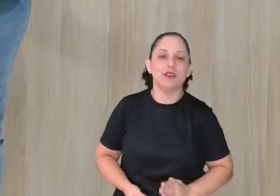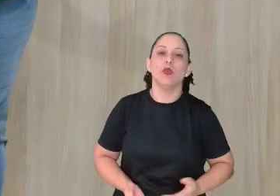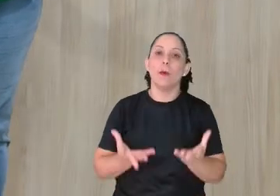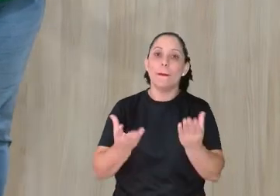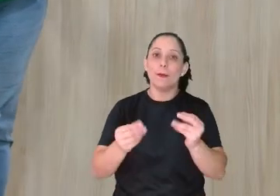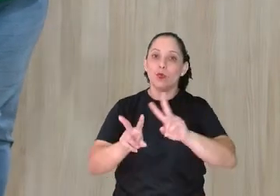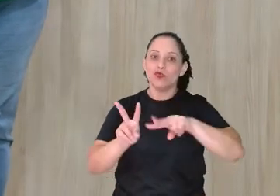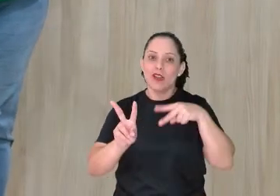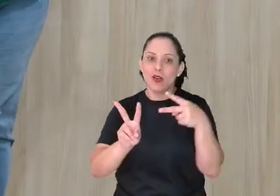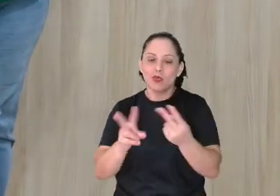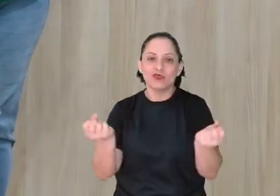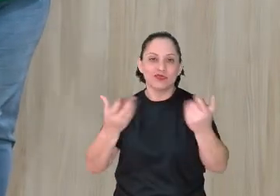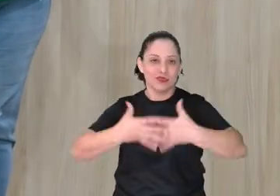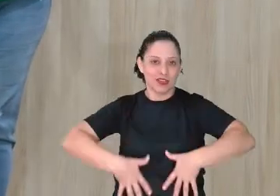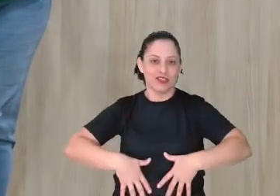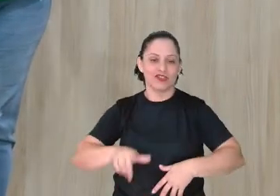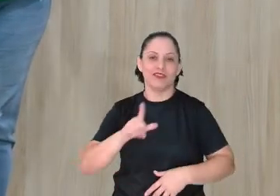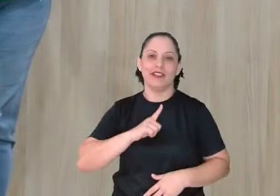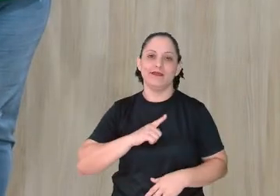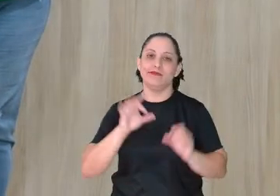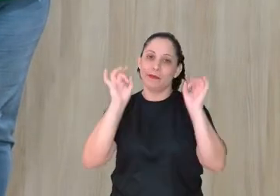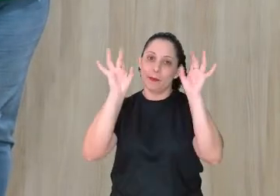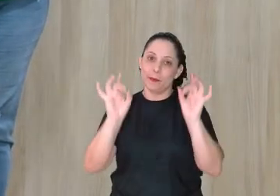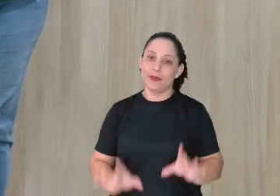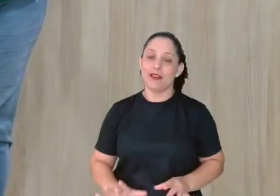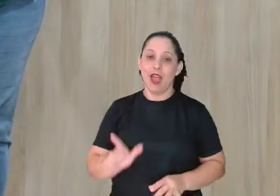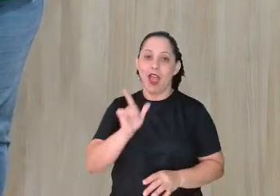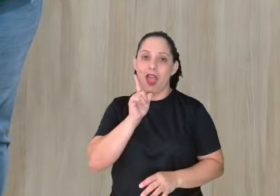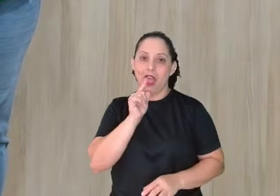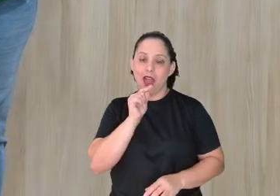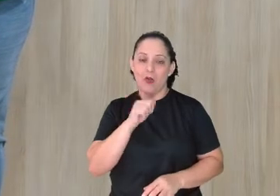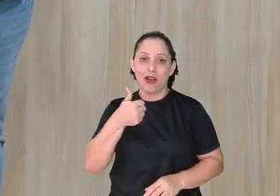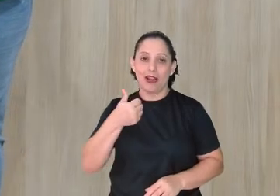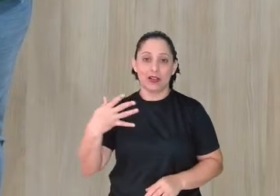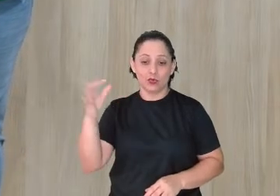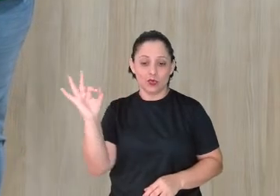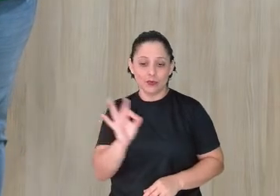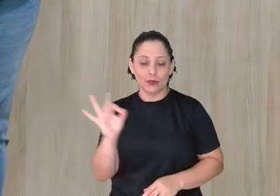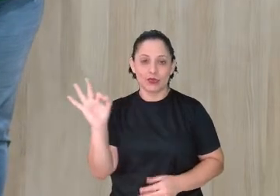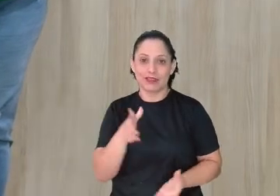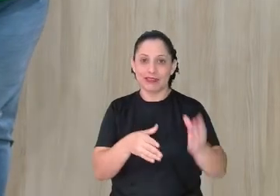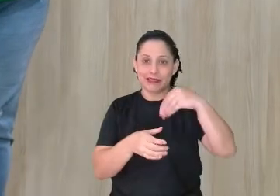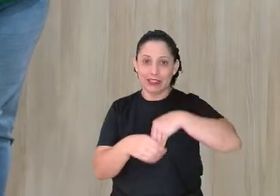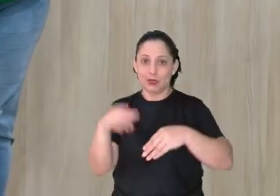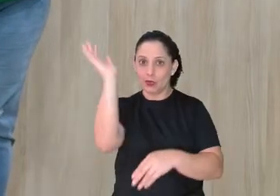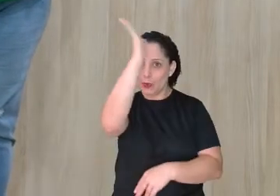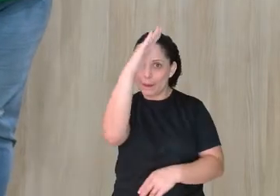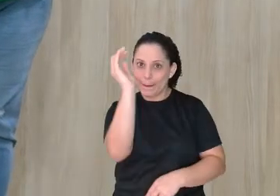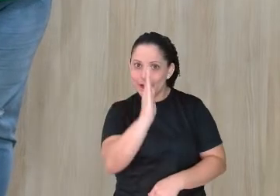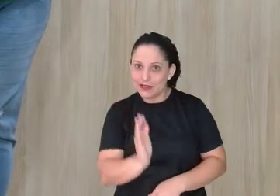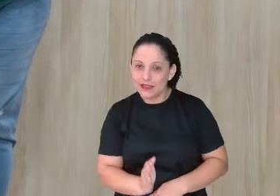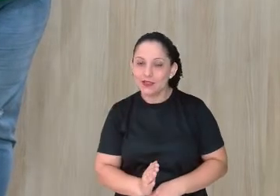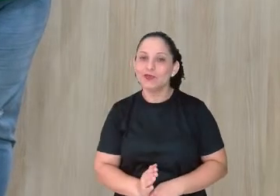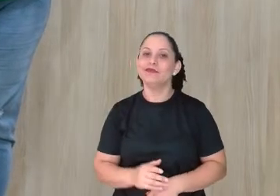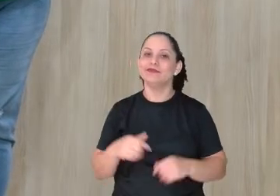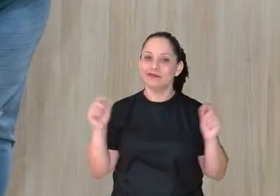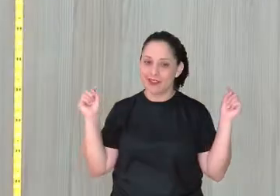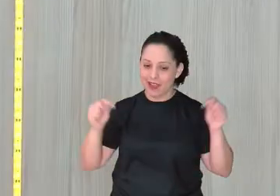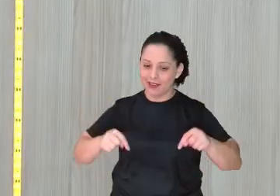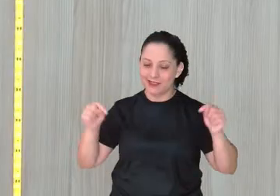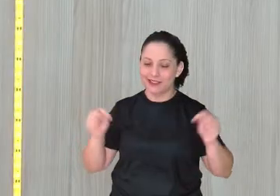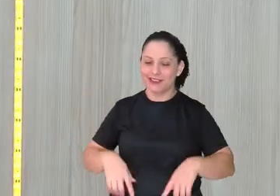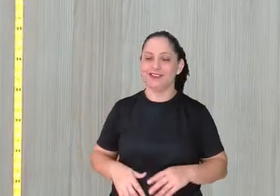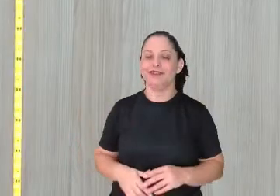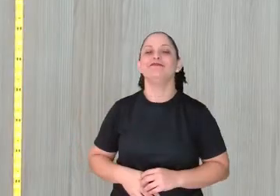os recursos naturais, né? Principalmente a água. 14% da água do planeta está aqui no nosso país. Olha que